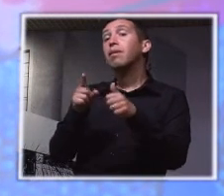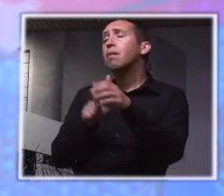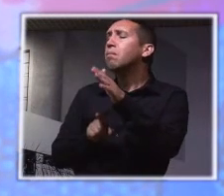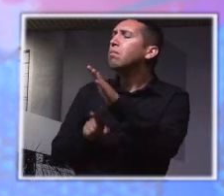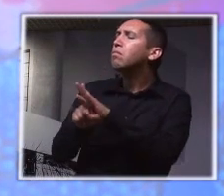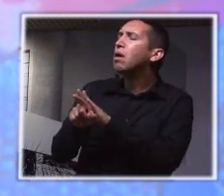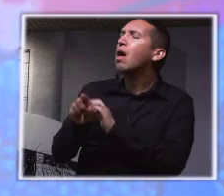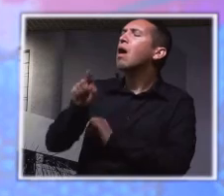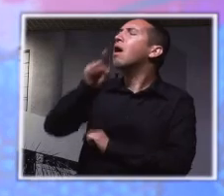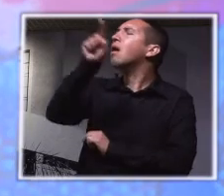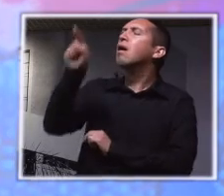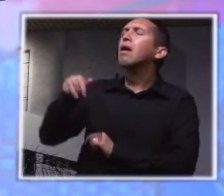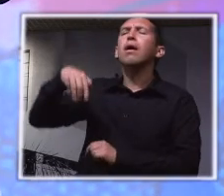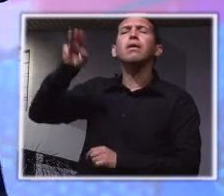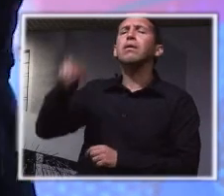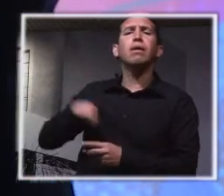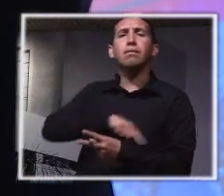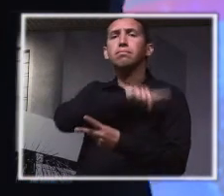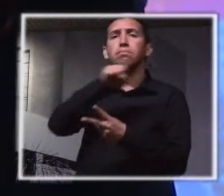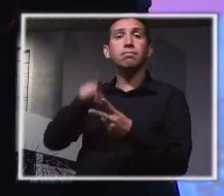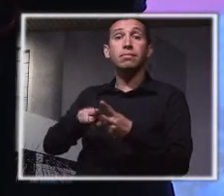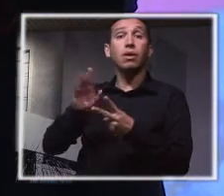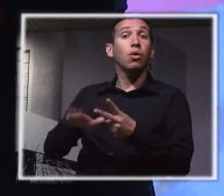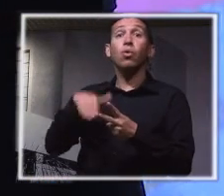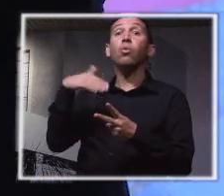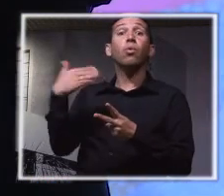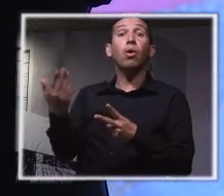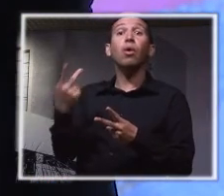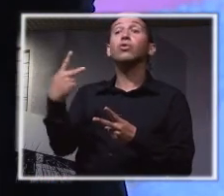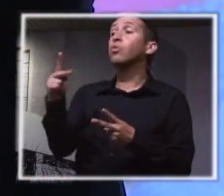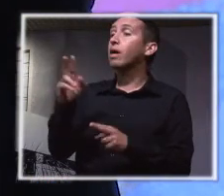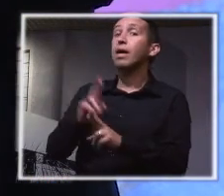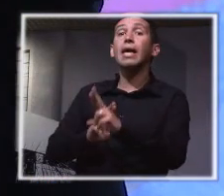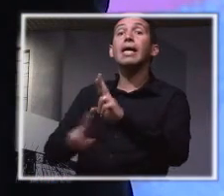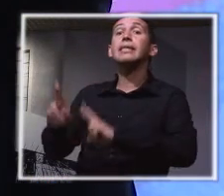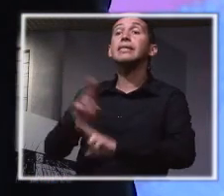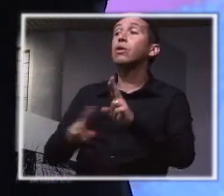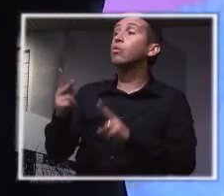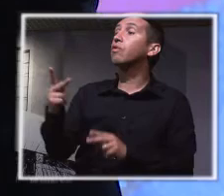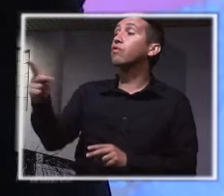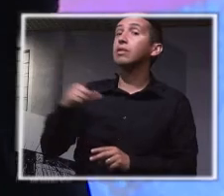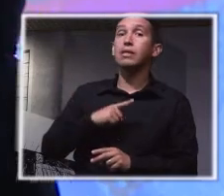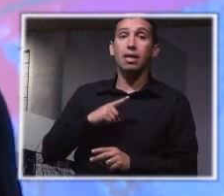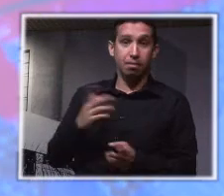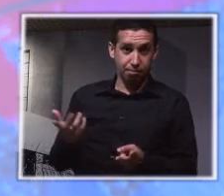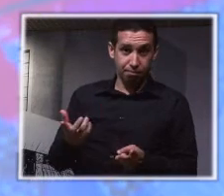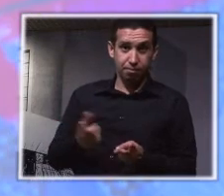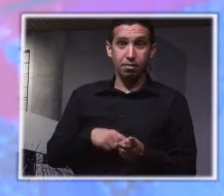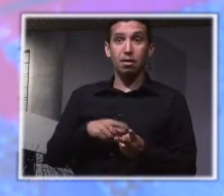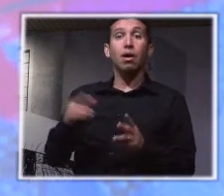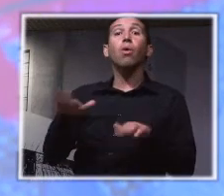quem são vocês? Quais são as suas relações, as relações que vocês estabelecem, as